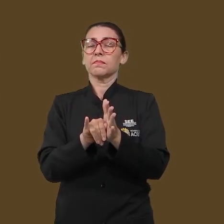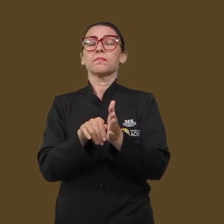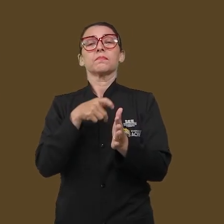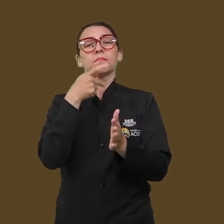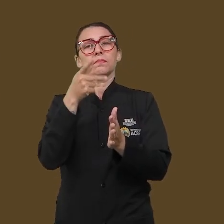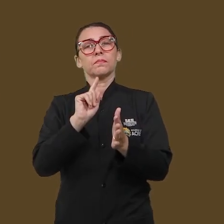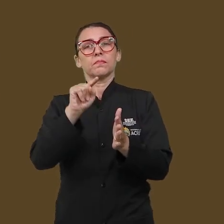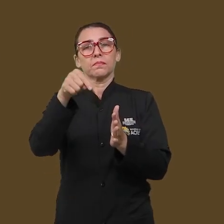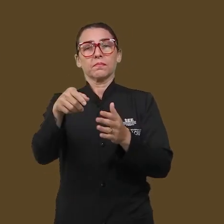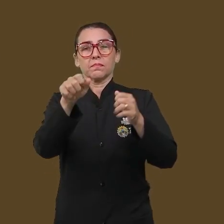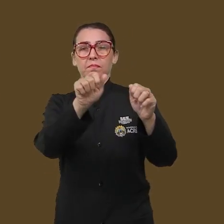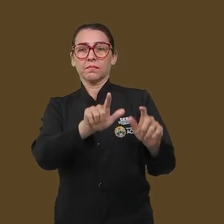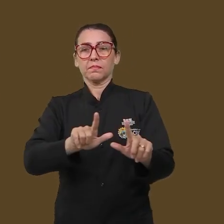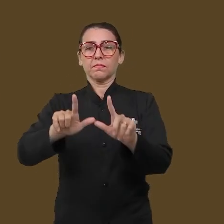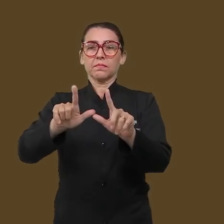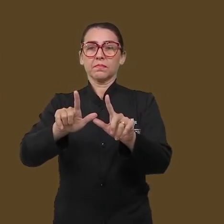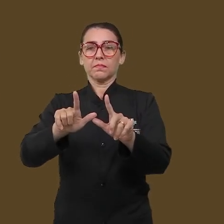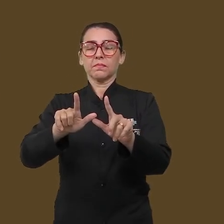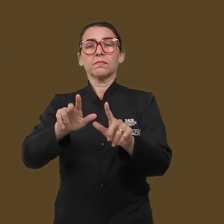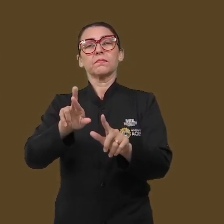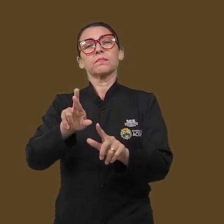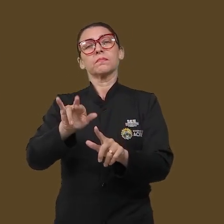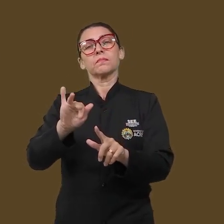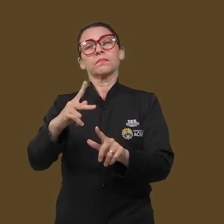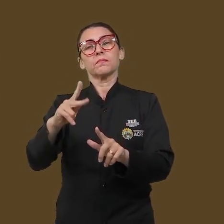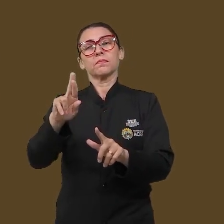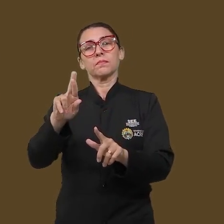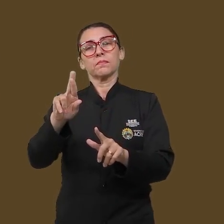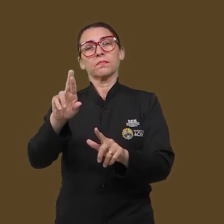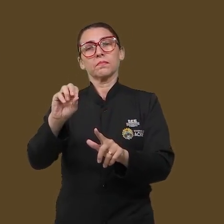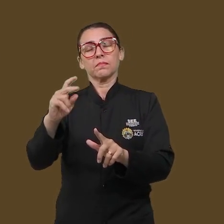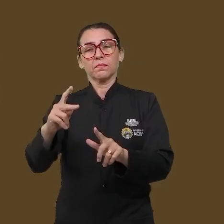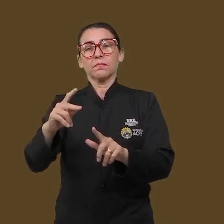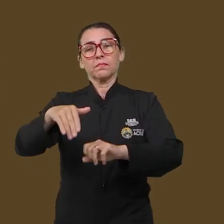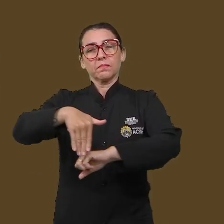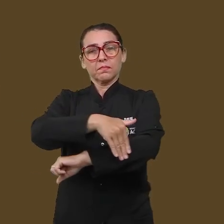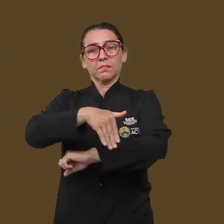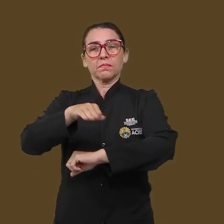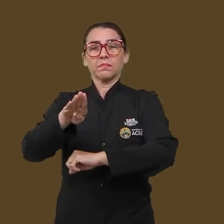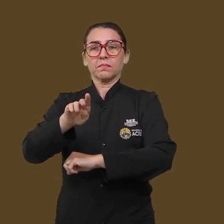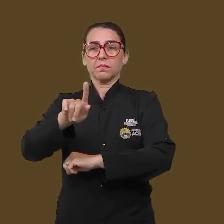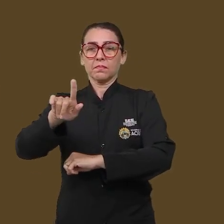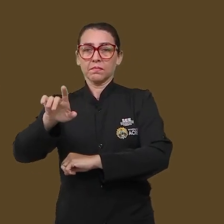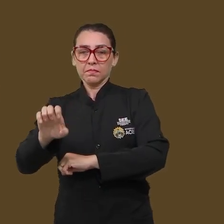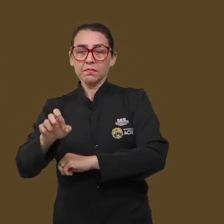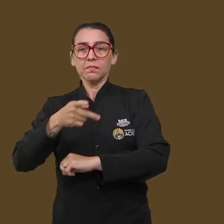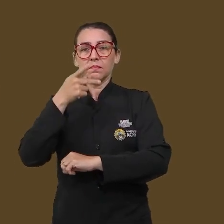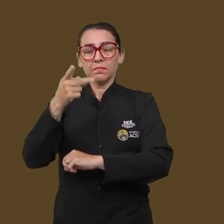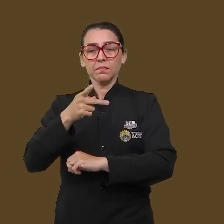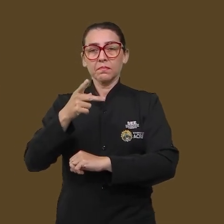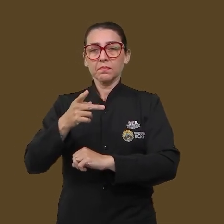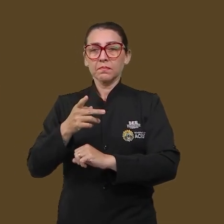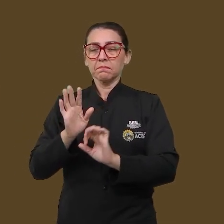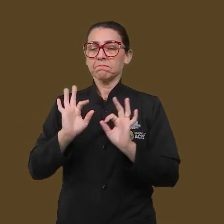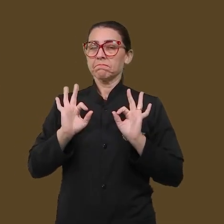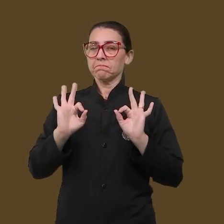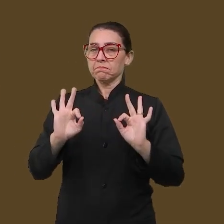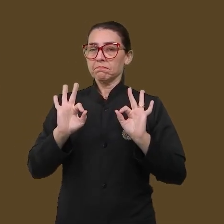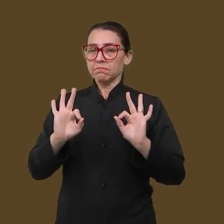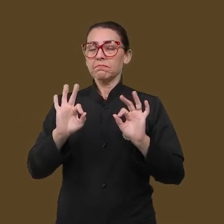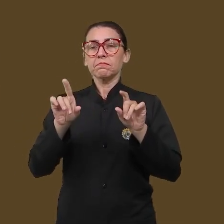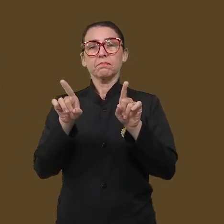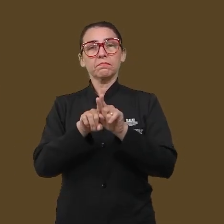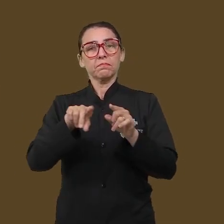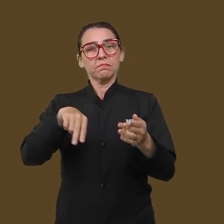nossos próximos slides. O hip hop, ele reflete as ruas, o balé fala da elegância e